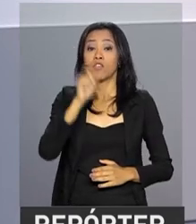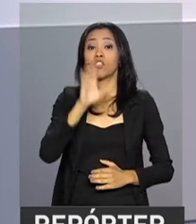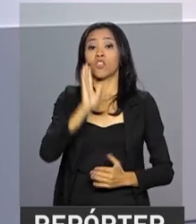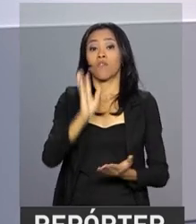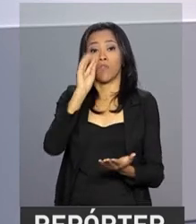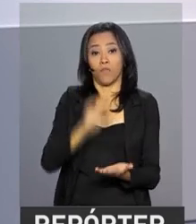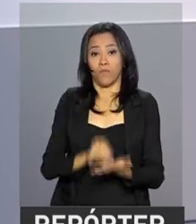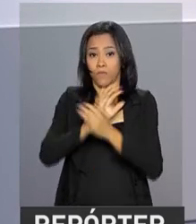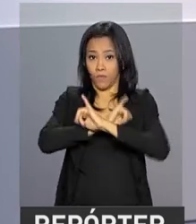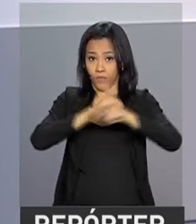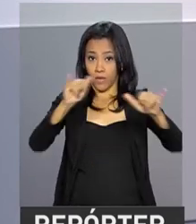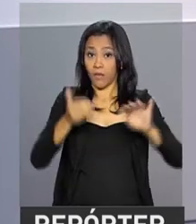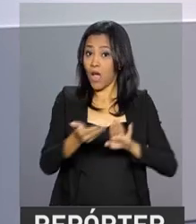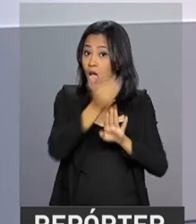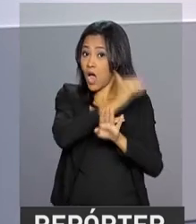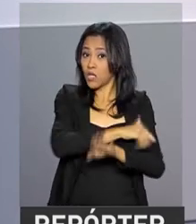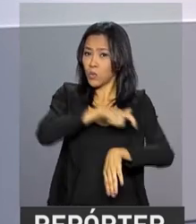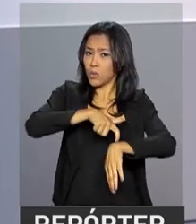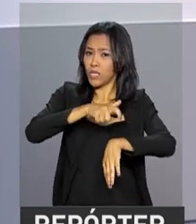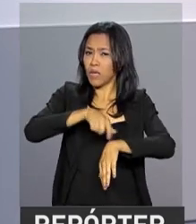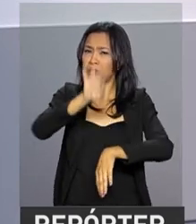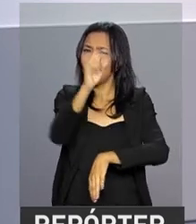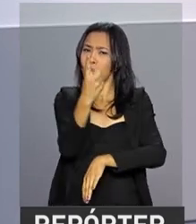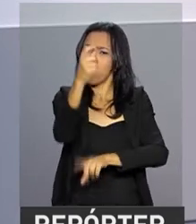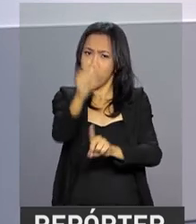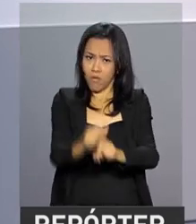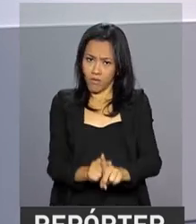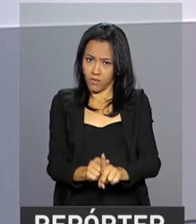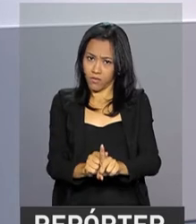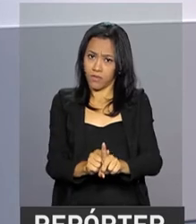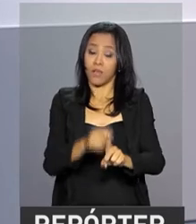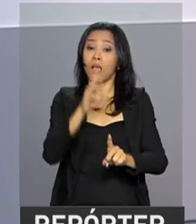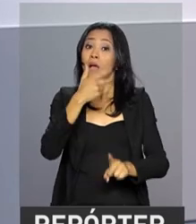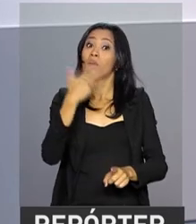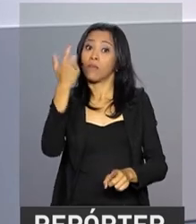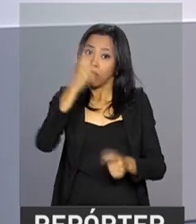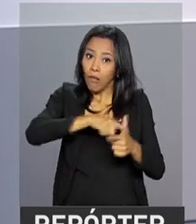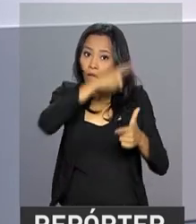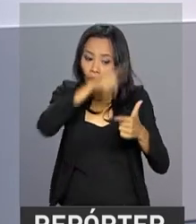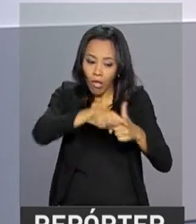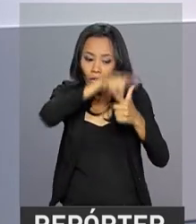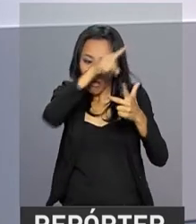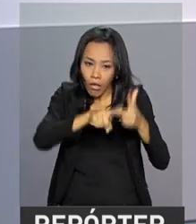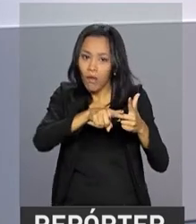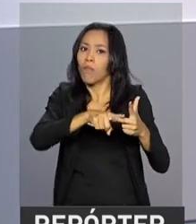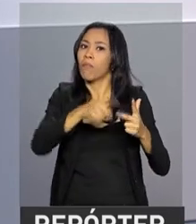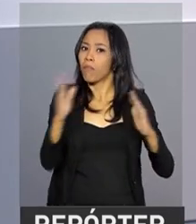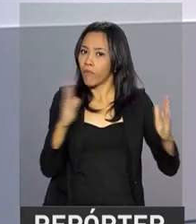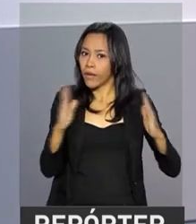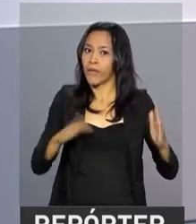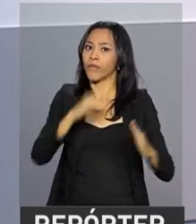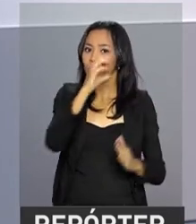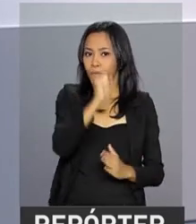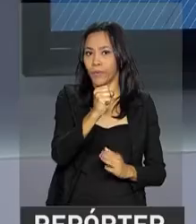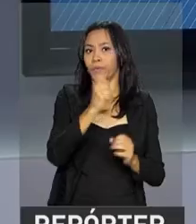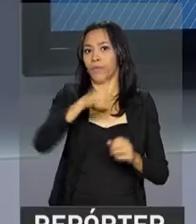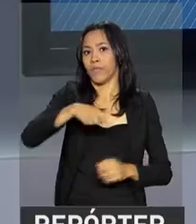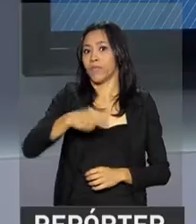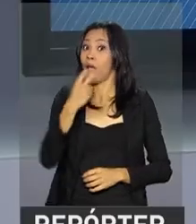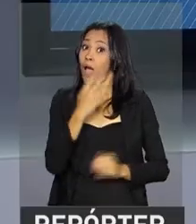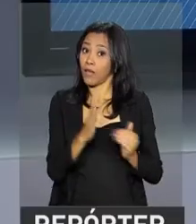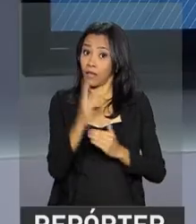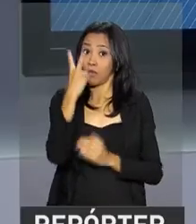da união antes o tempo mínimo era de um mês para os reincidentes a suspensão pode variar de 8 meses a dois anos